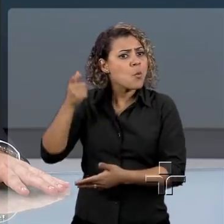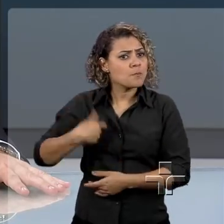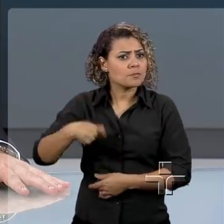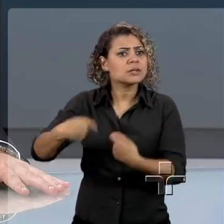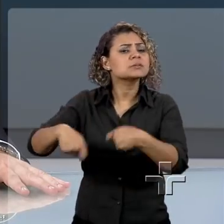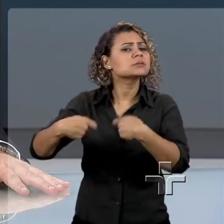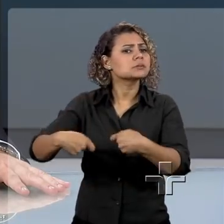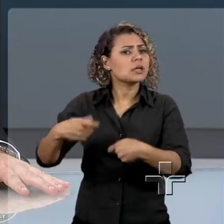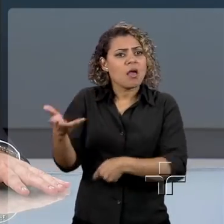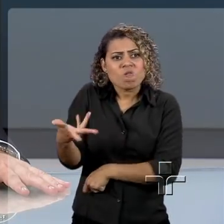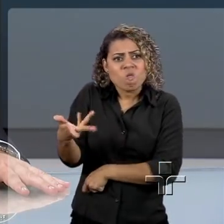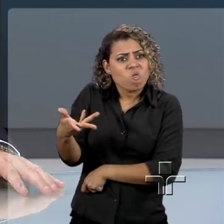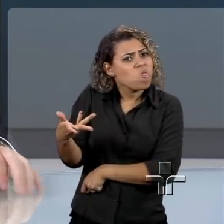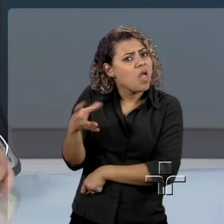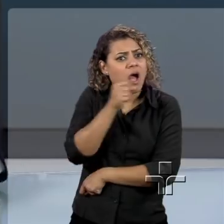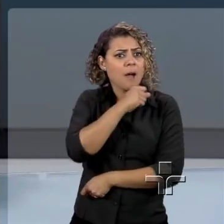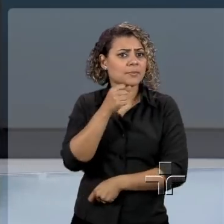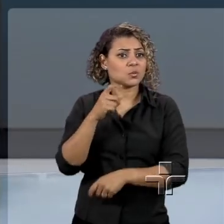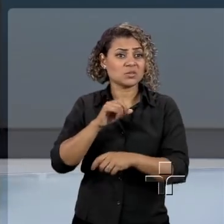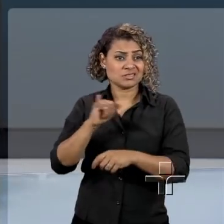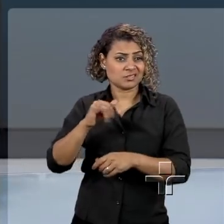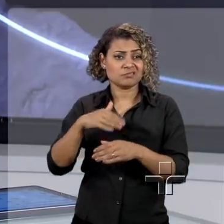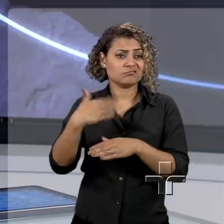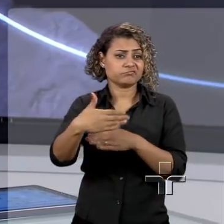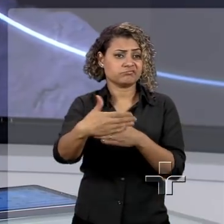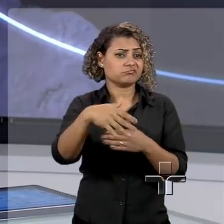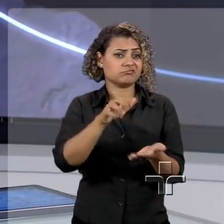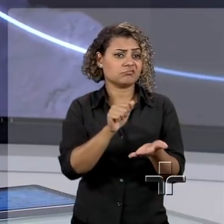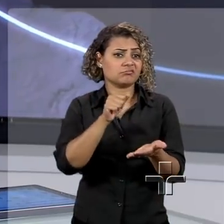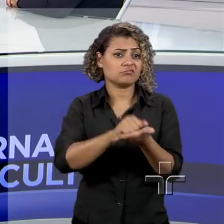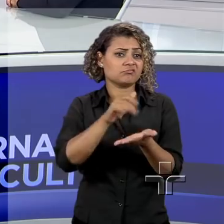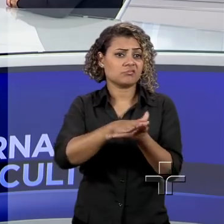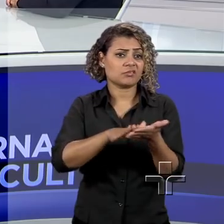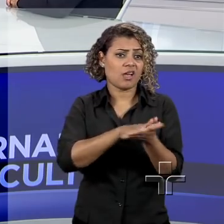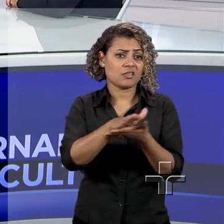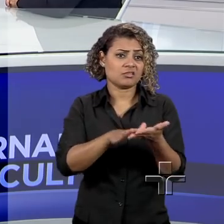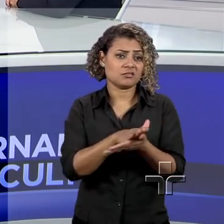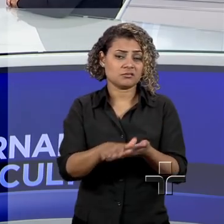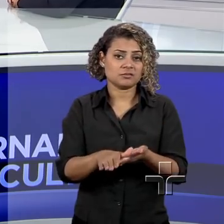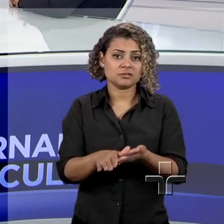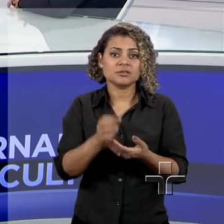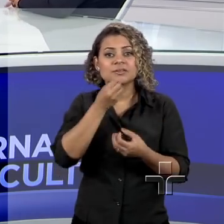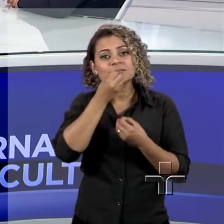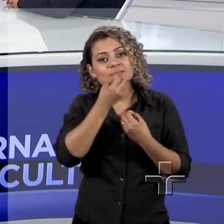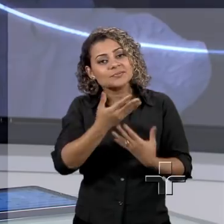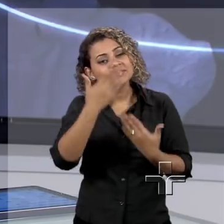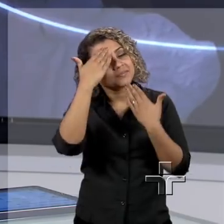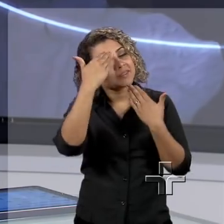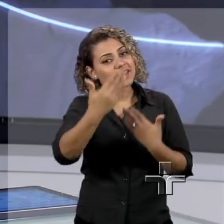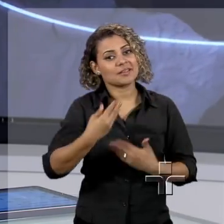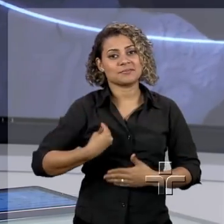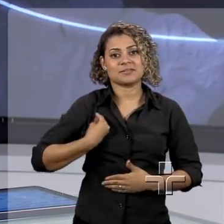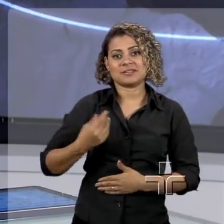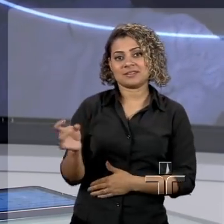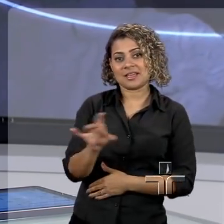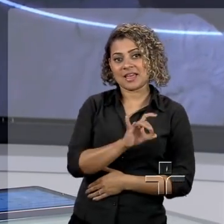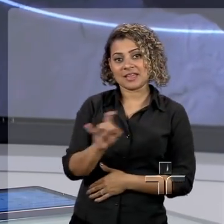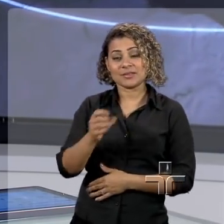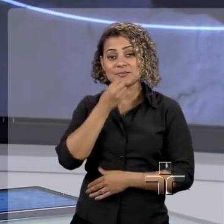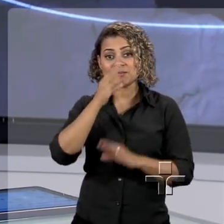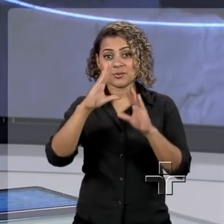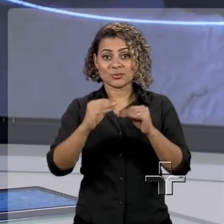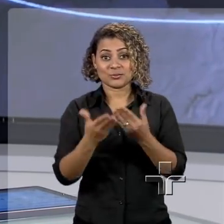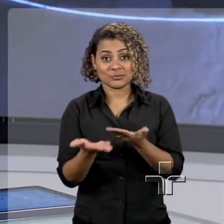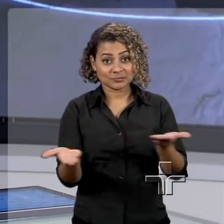força e celeridade para isso não ficar impune. Muito obrigada, Rodrigo. Prazer. Pranto, Liviano, muito obrigada pela presença. Até a próxima, boa noite